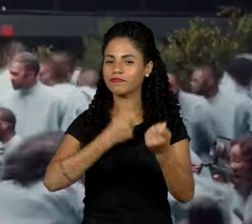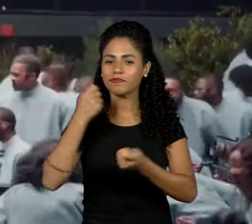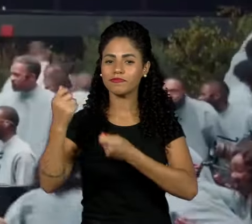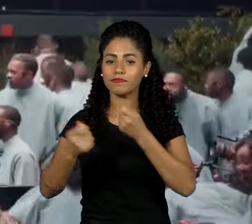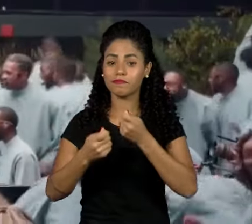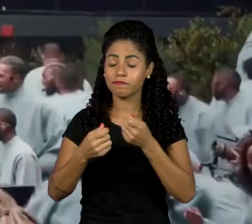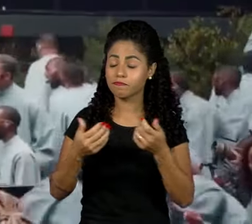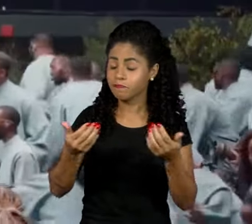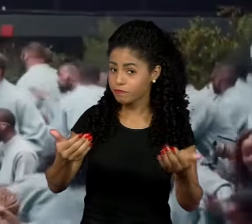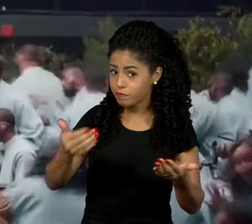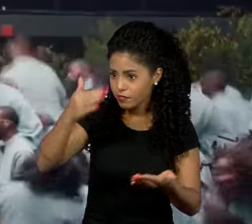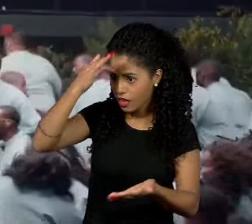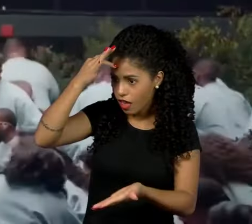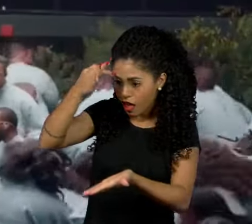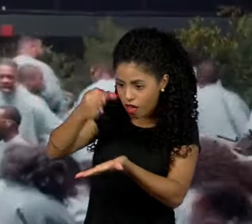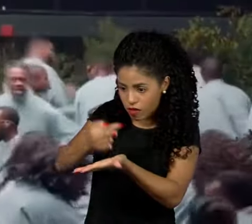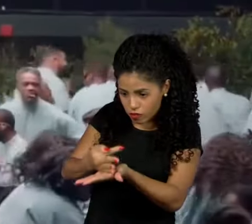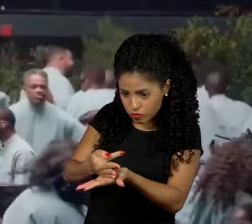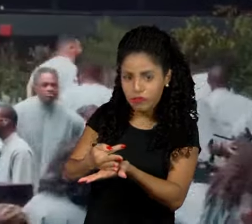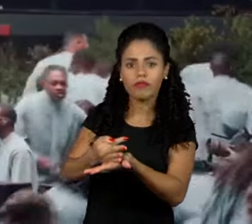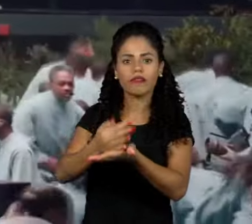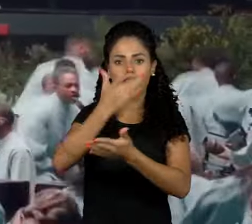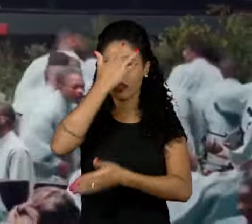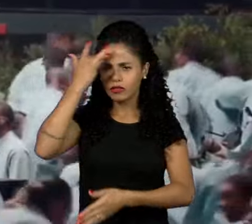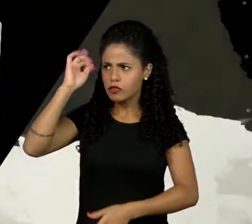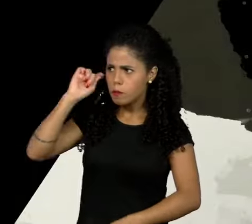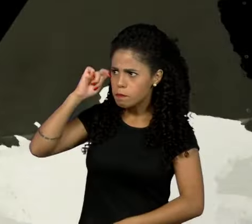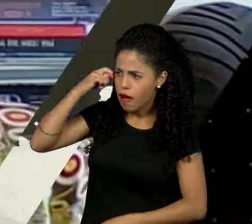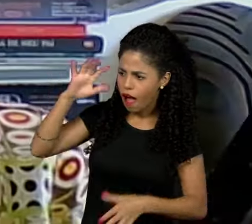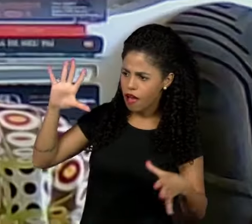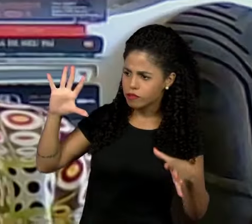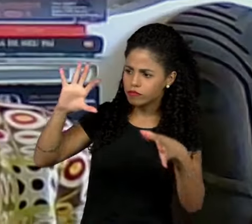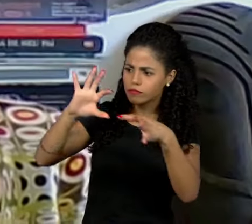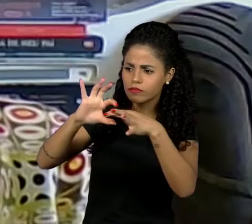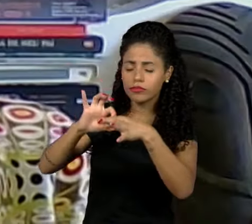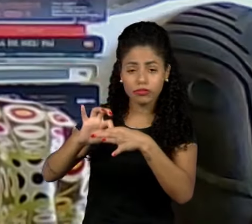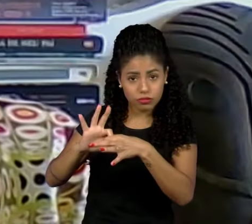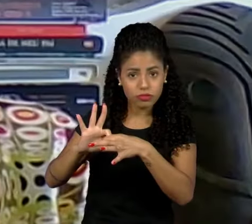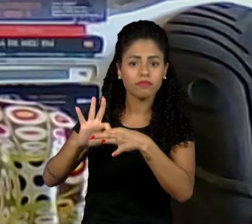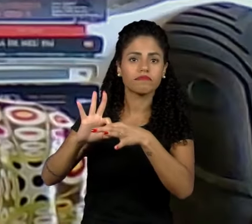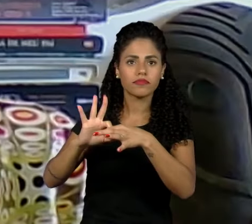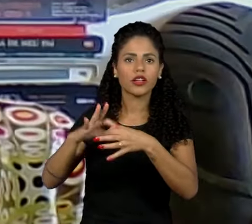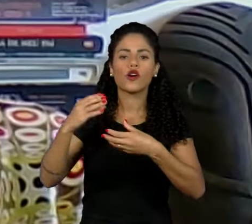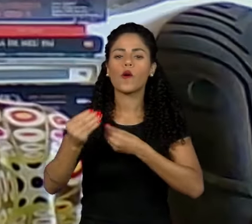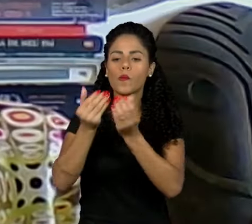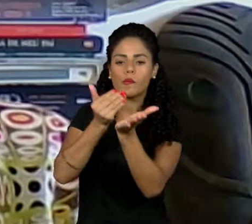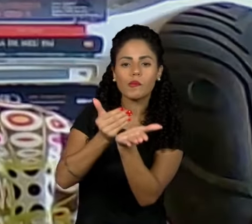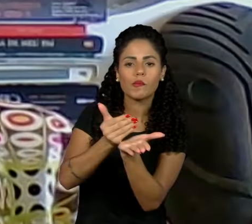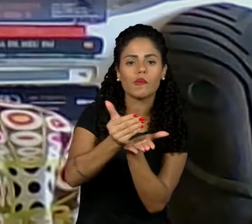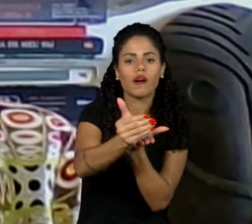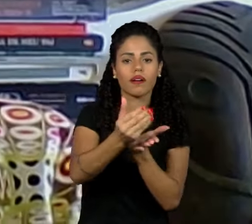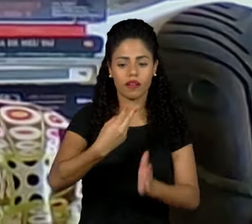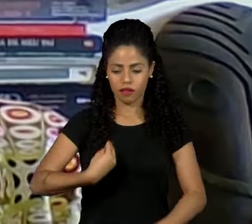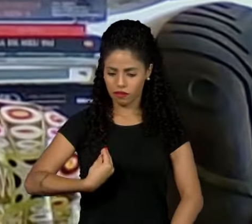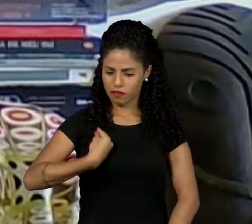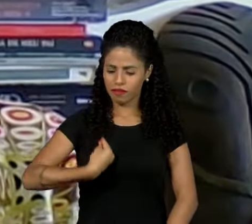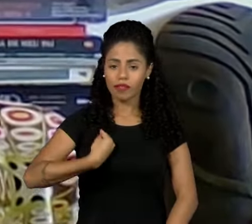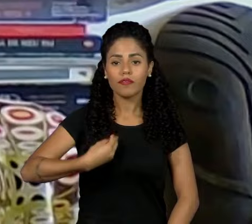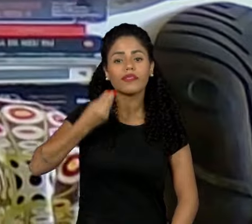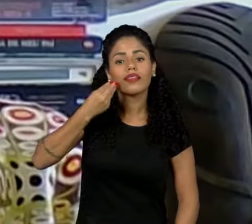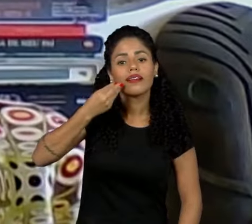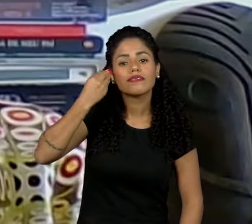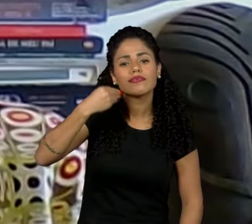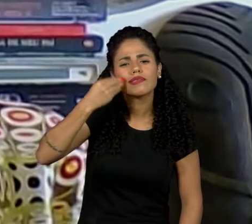A fé e a negritude estão ligadas ou interligadas a partir da vivência, a